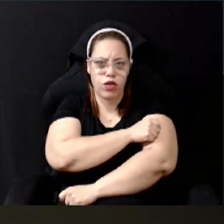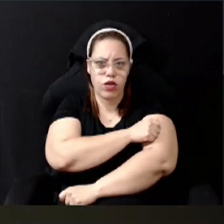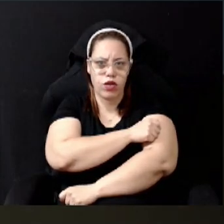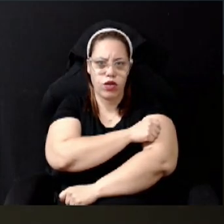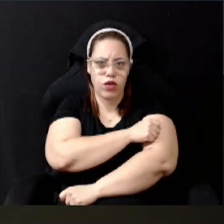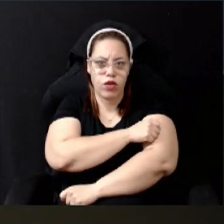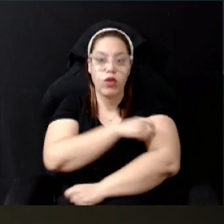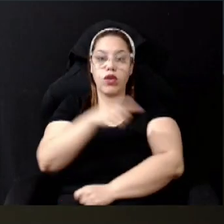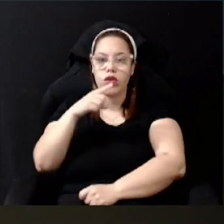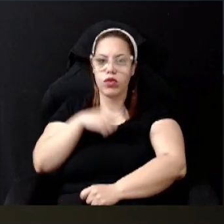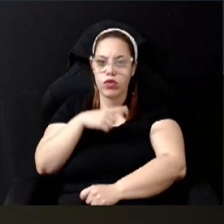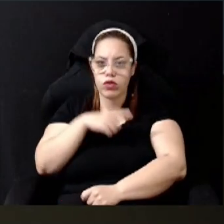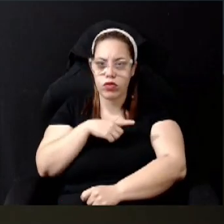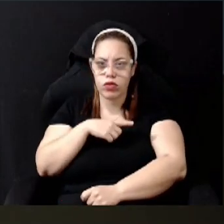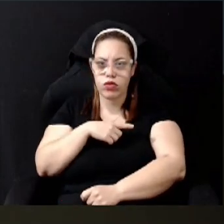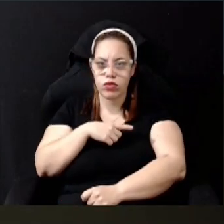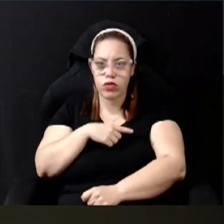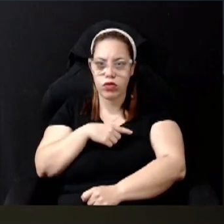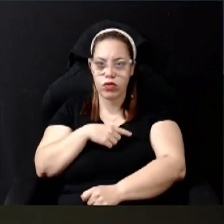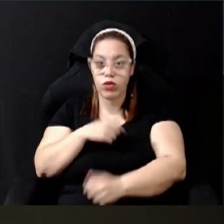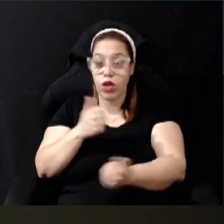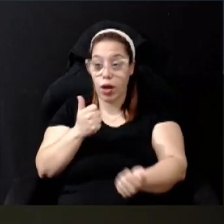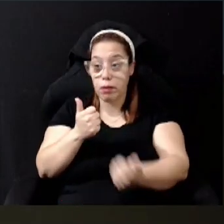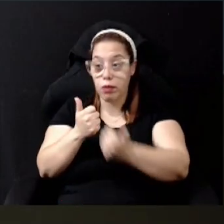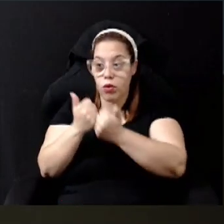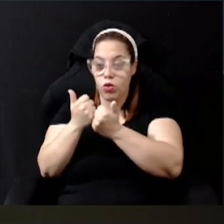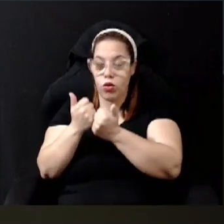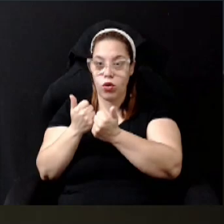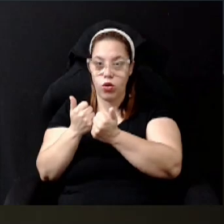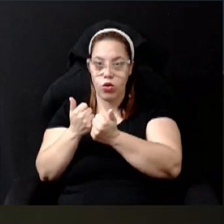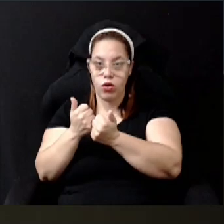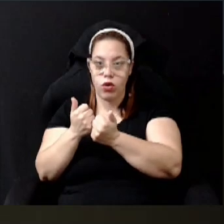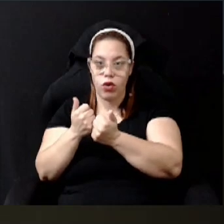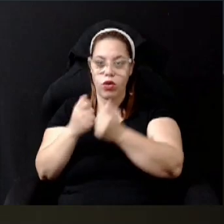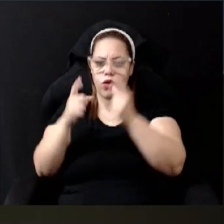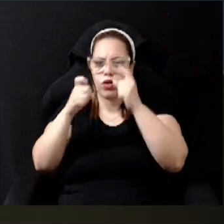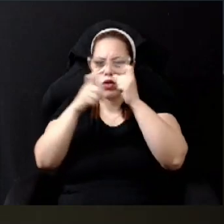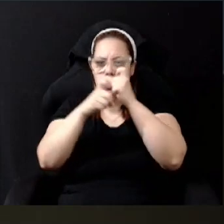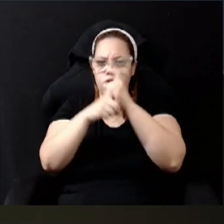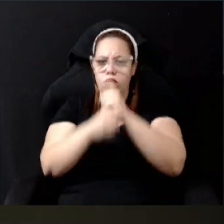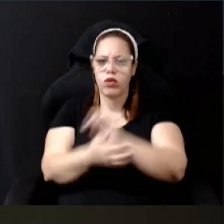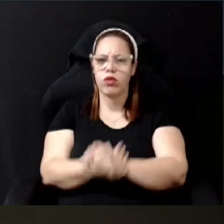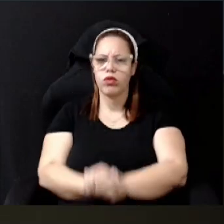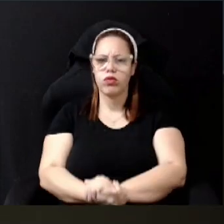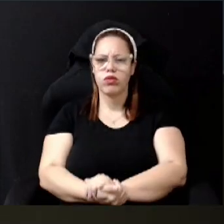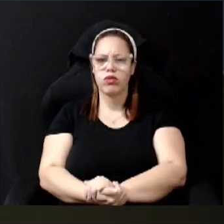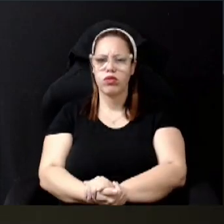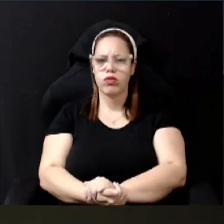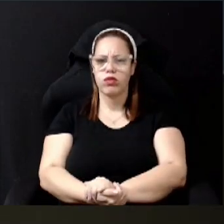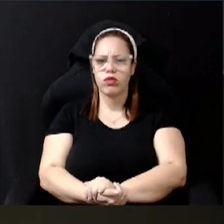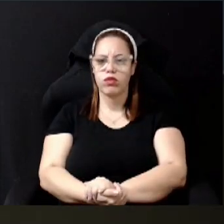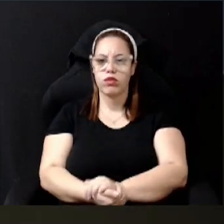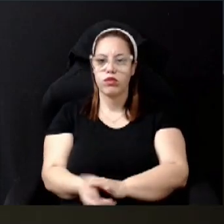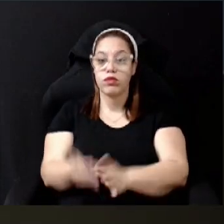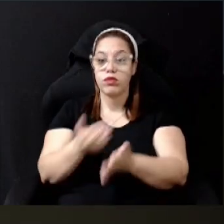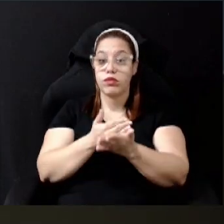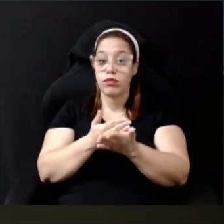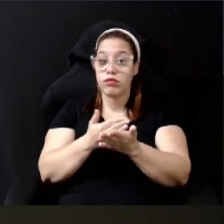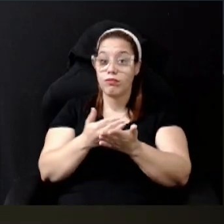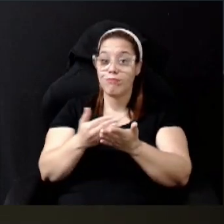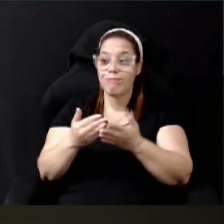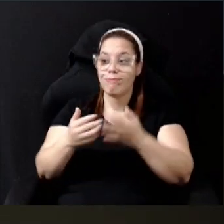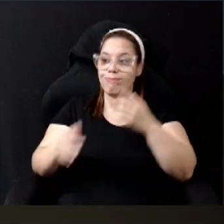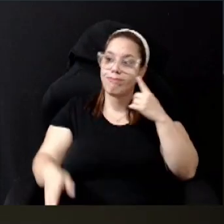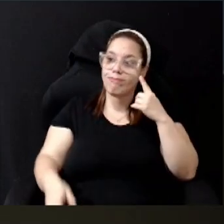tinha algum respaldo em virtude de algumas dificuldades. E eu comecei a ver coisas que eu